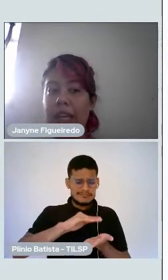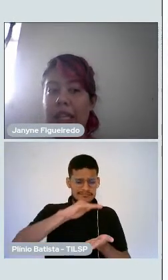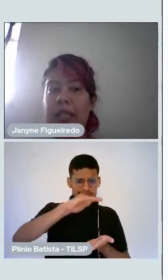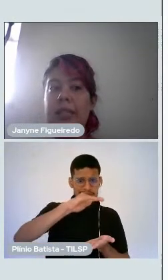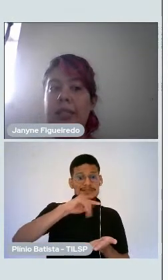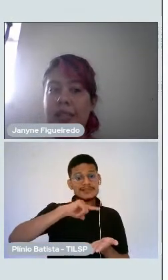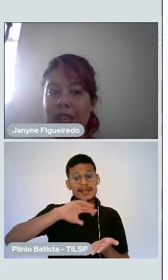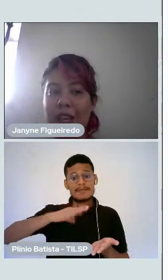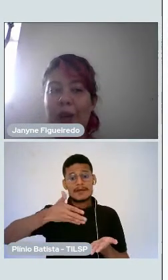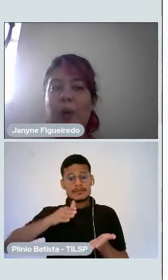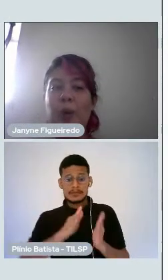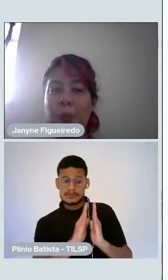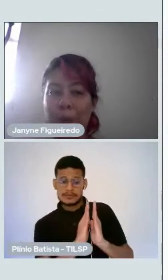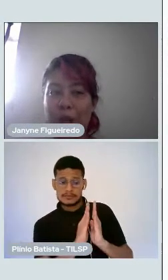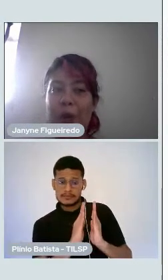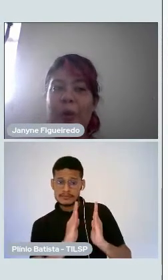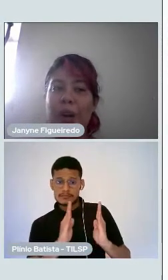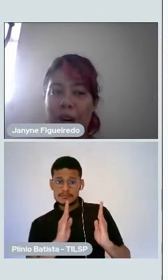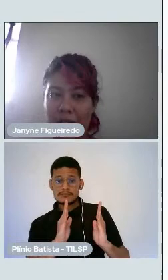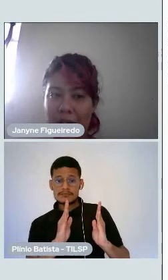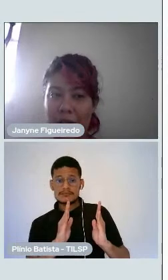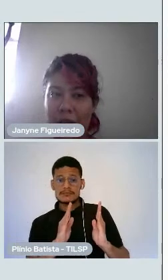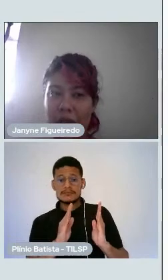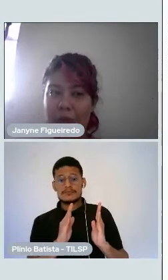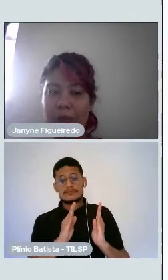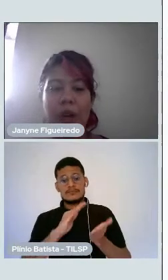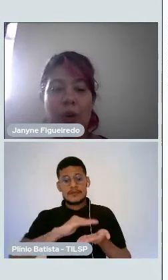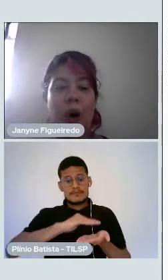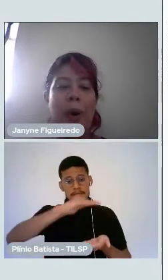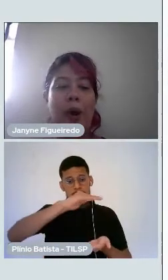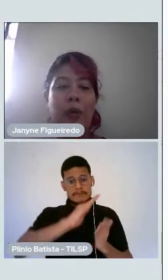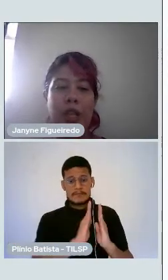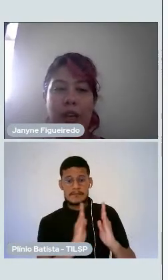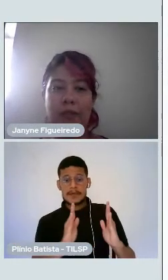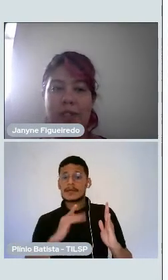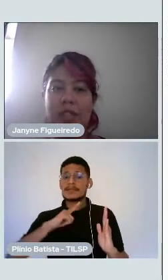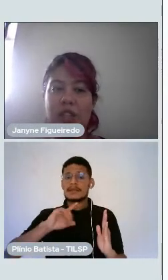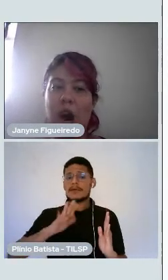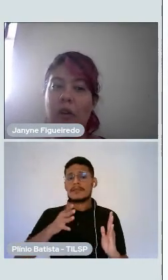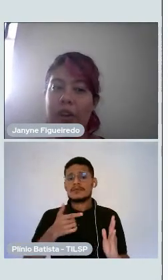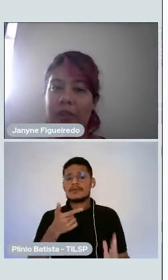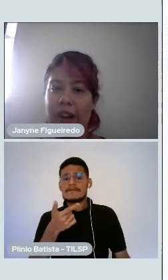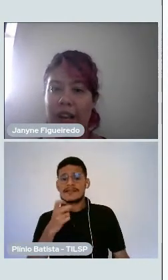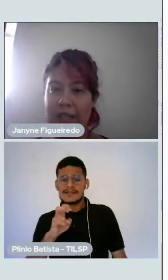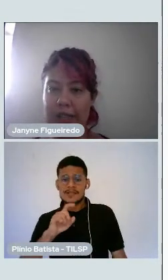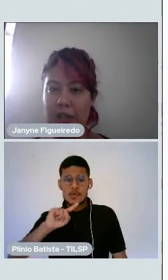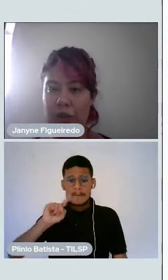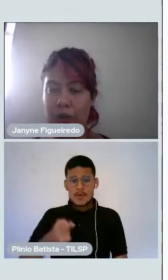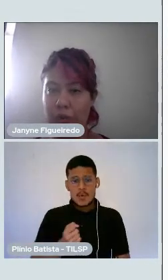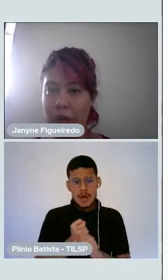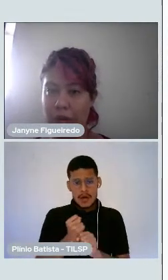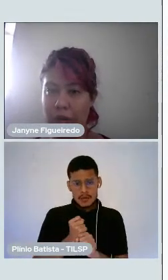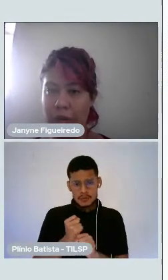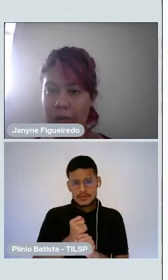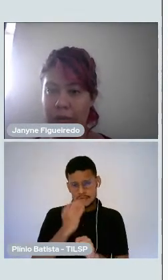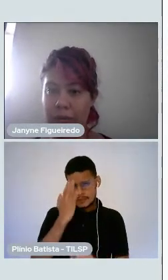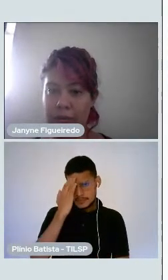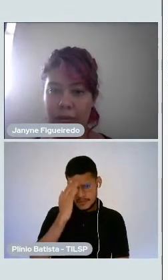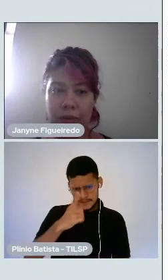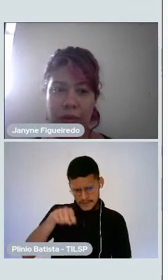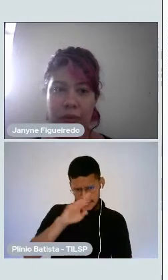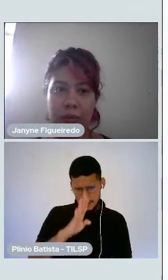de 25 mil anos. Uma perguntinha: vocês já ouviram falar dessa escultura?